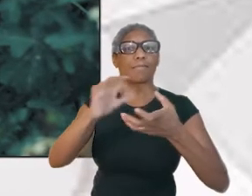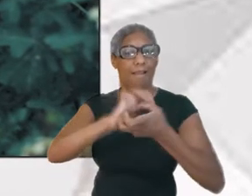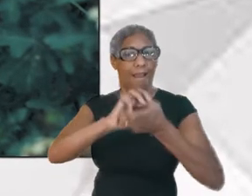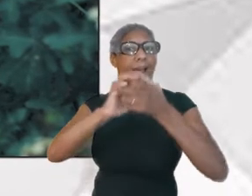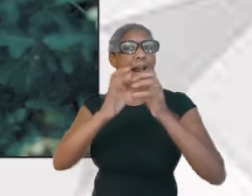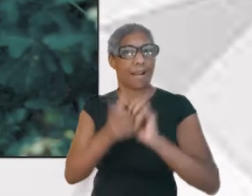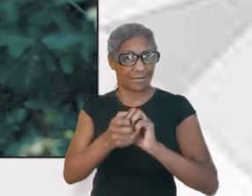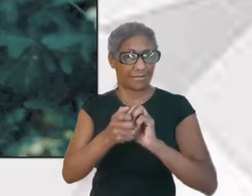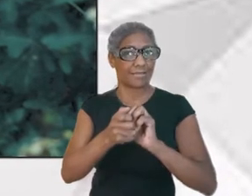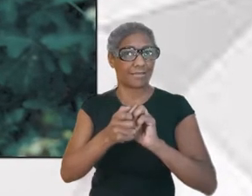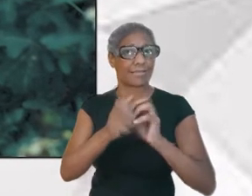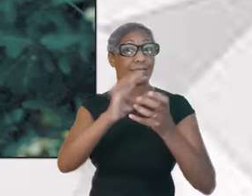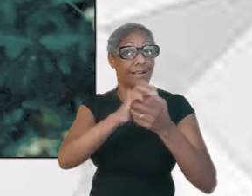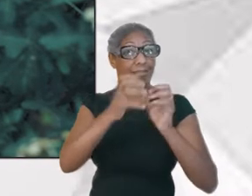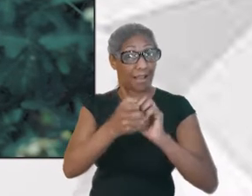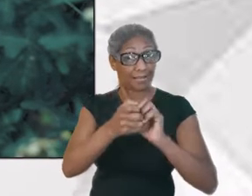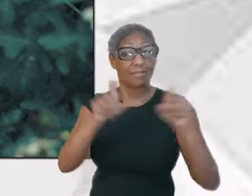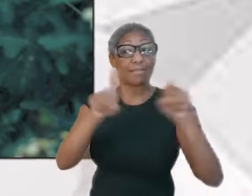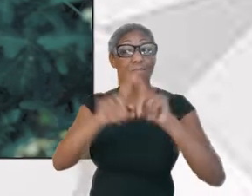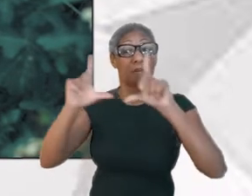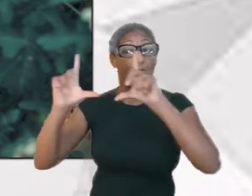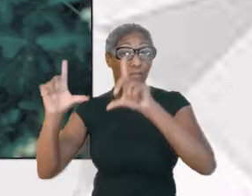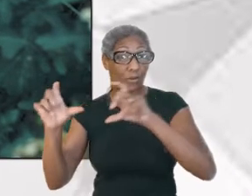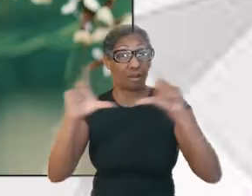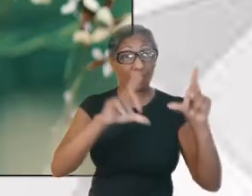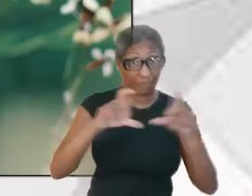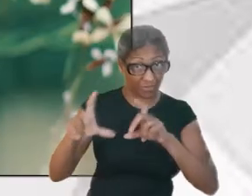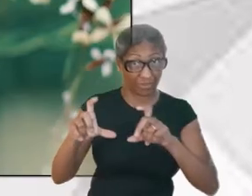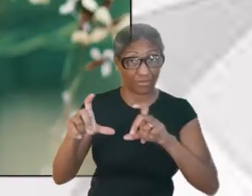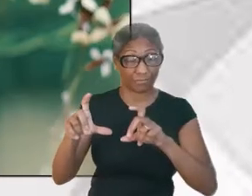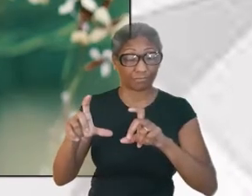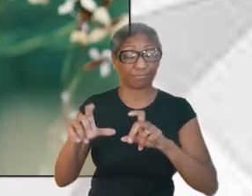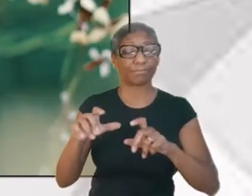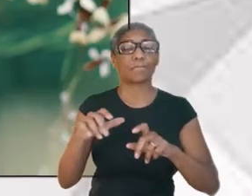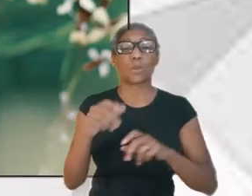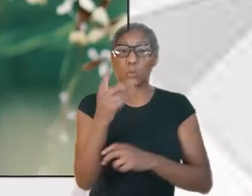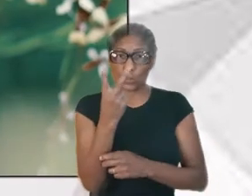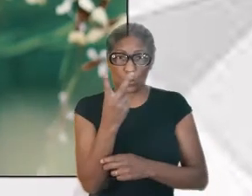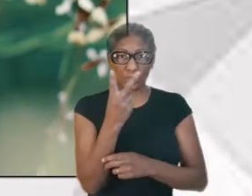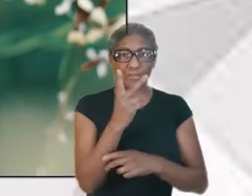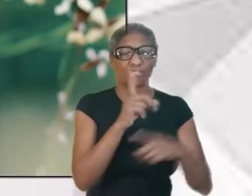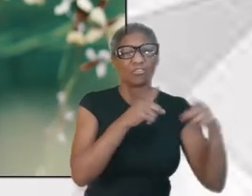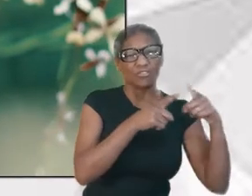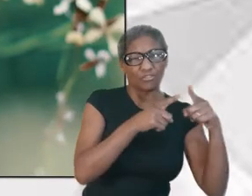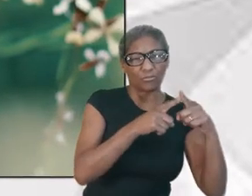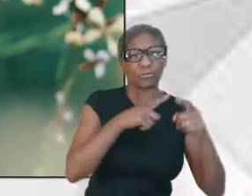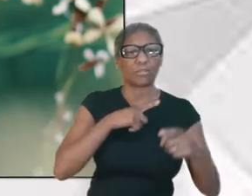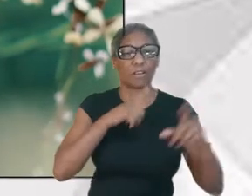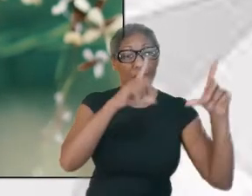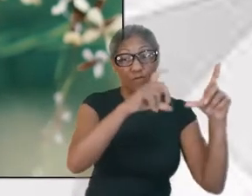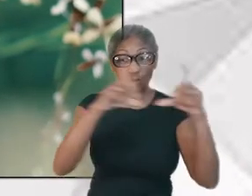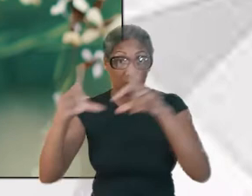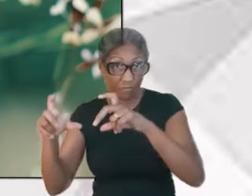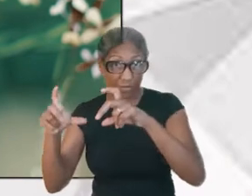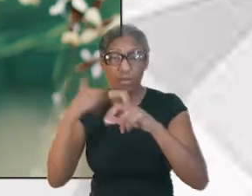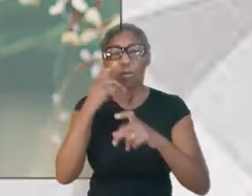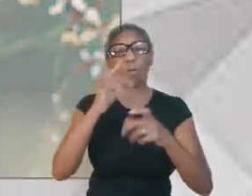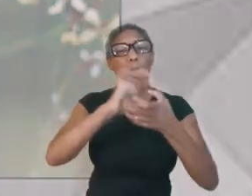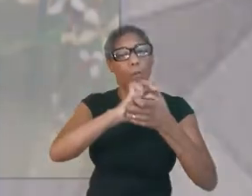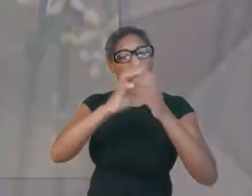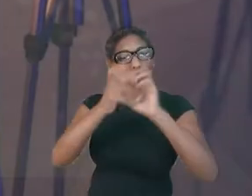chamava fotografia artística e fotografia fine art. Estes estilos utilizam a fotografia como obra de